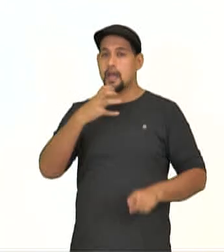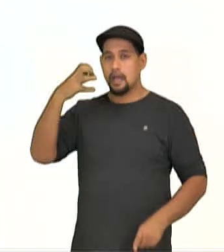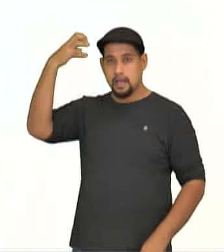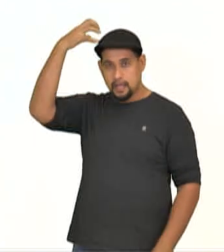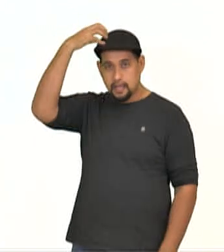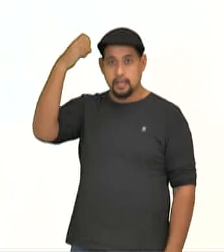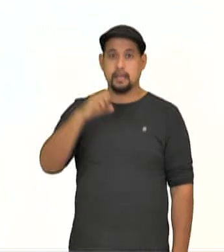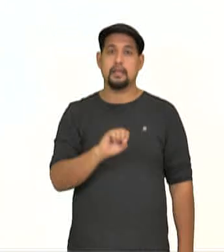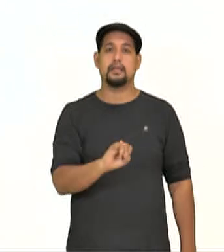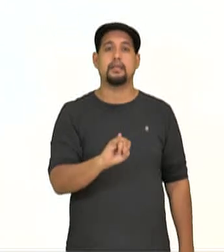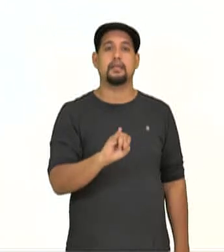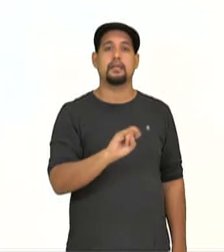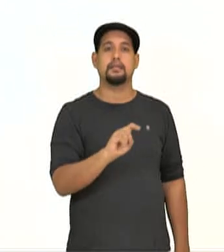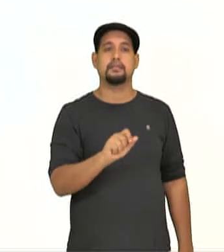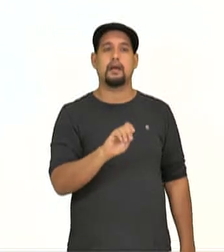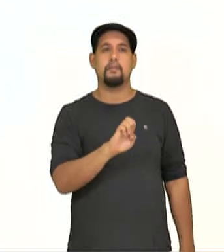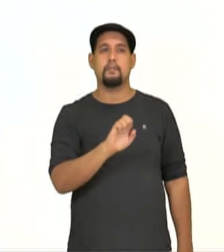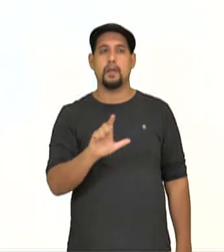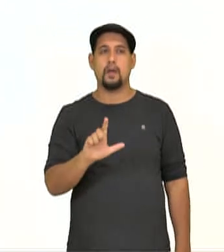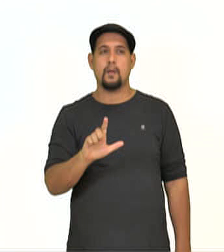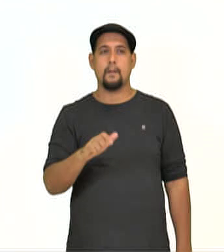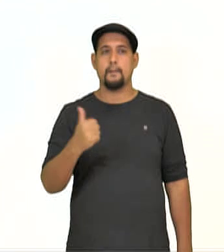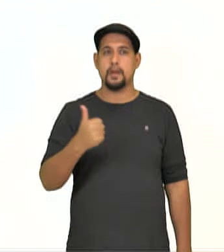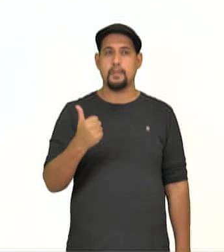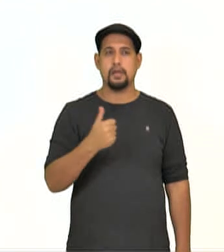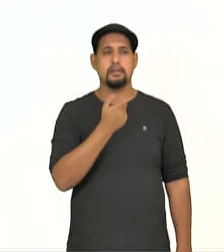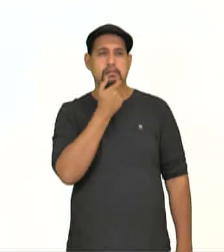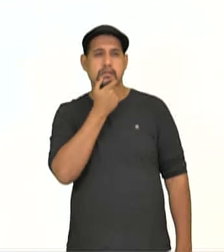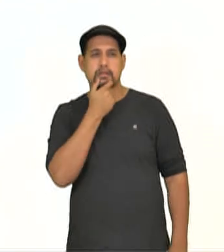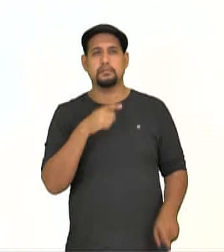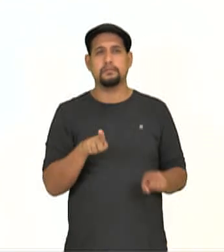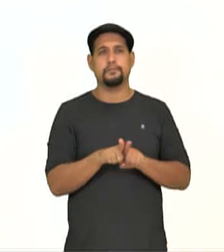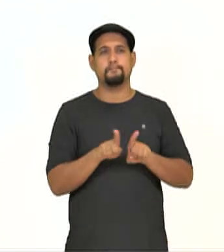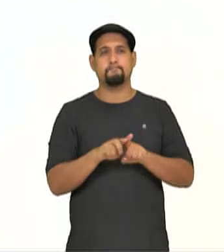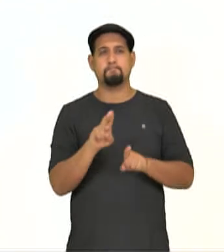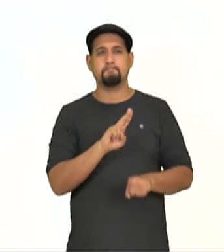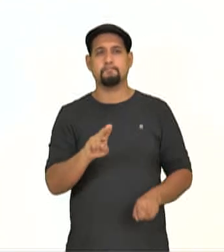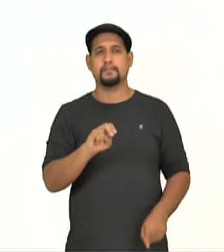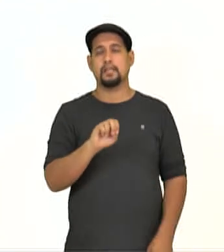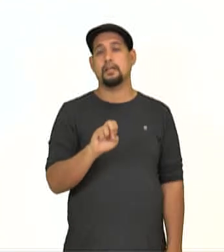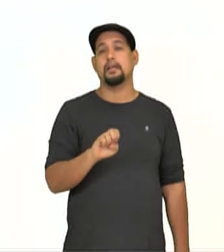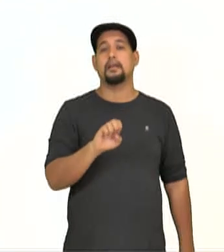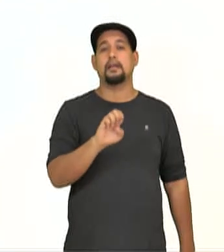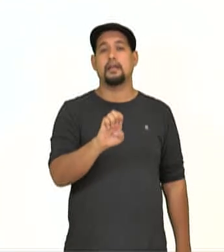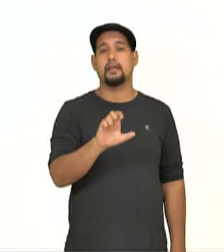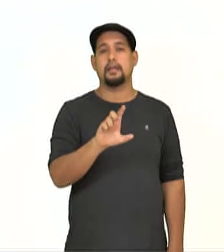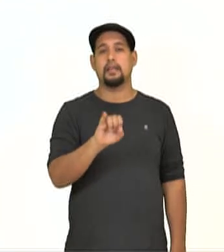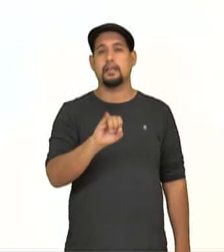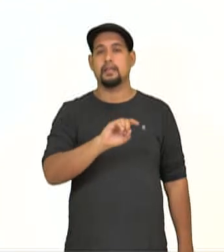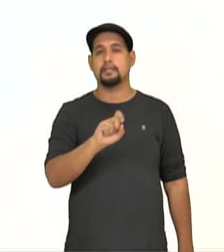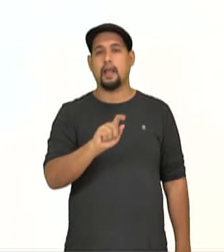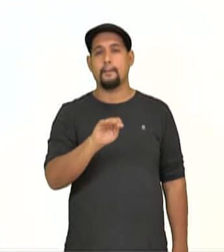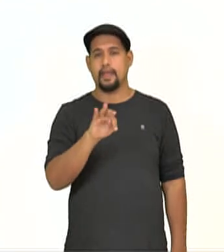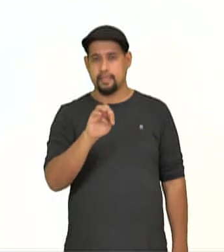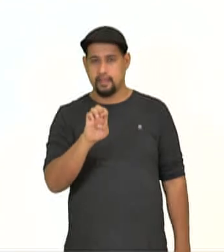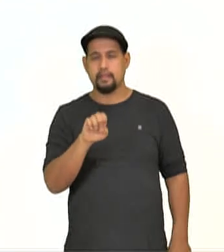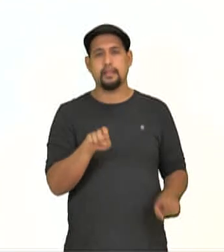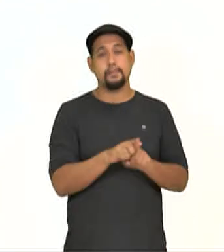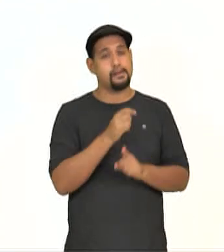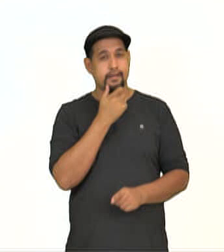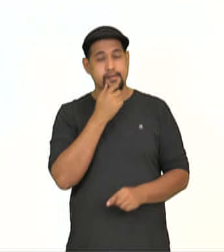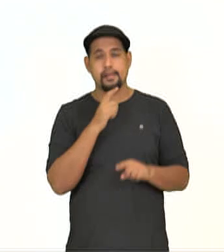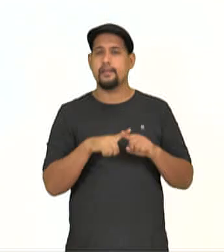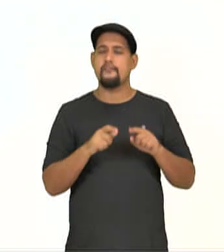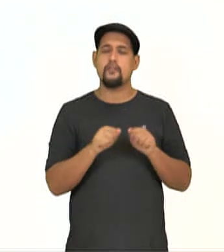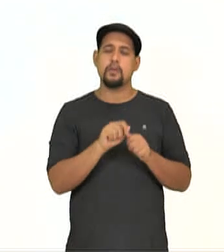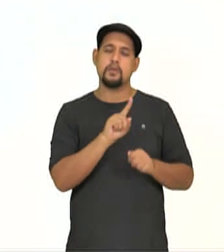Isabel I de Inglaterra, também conhecida como Elizabeth em inglês. E esse reinado durou